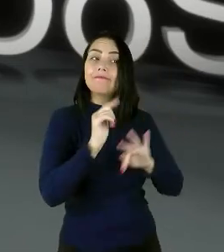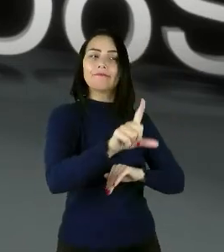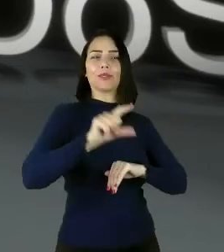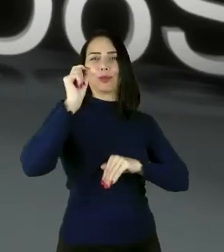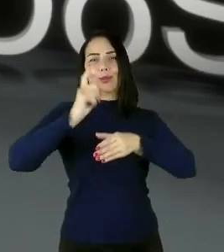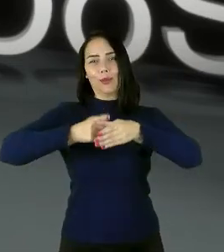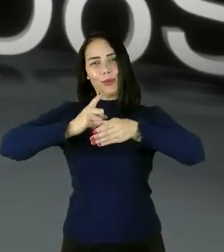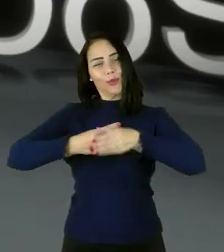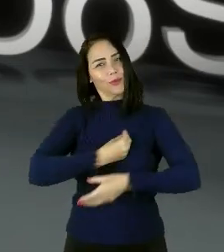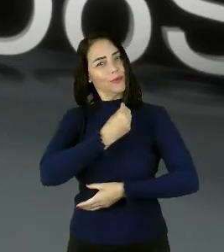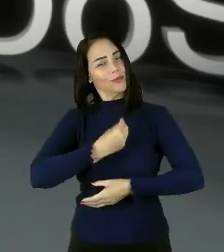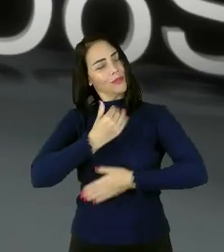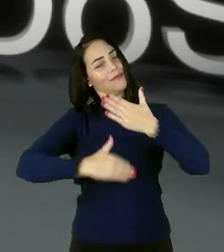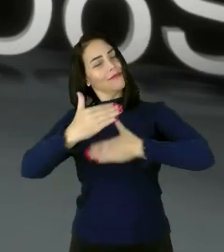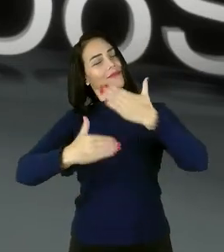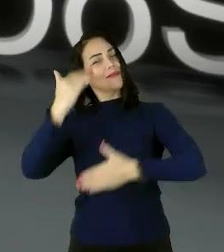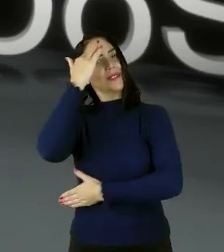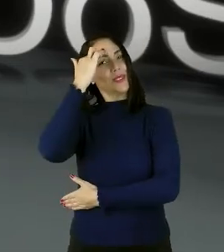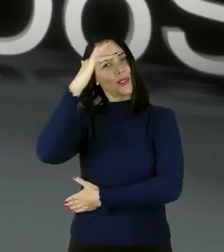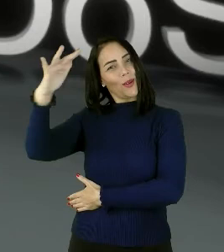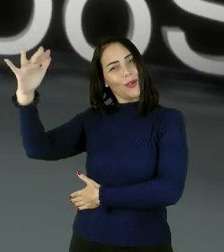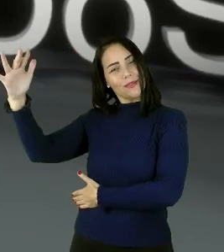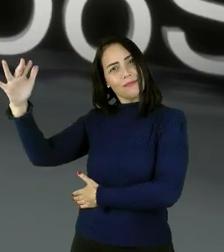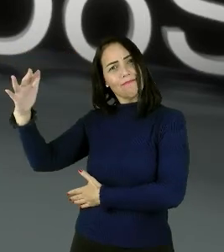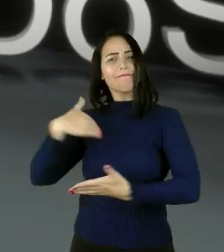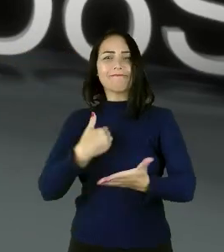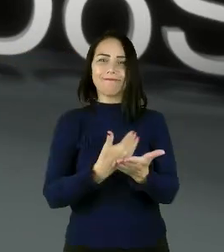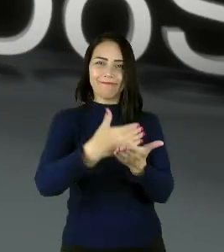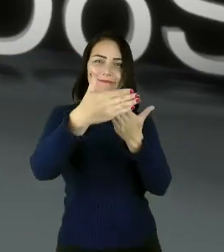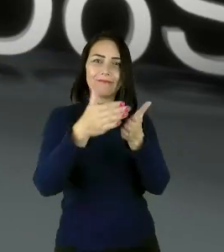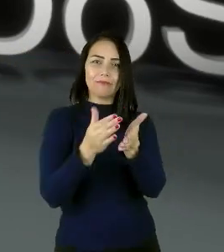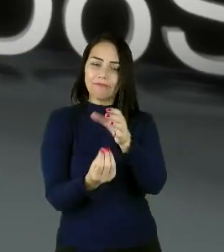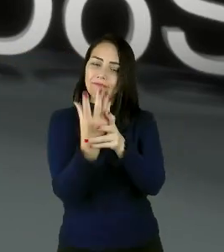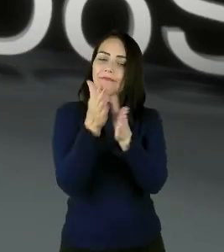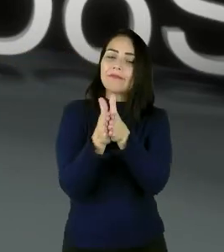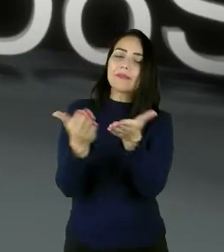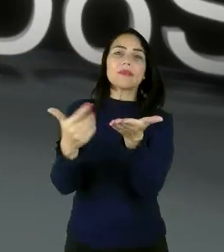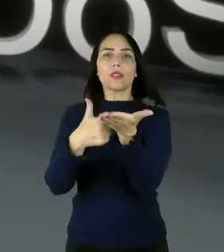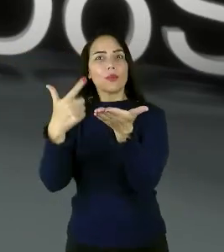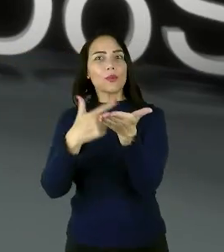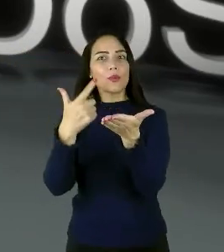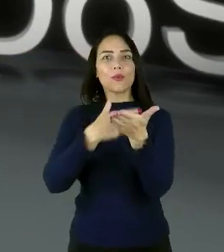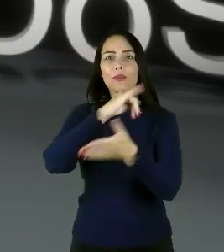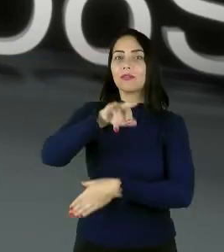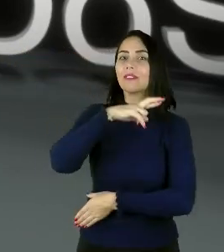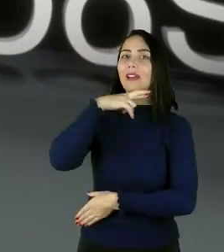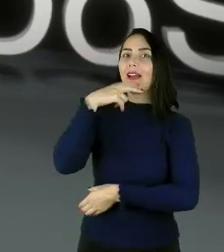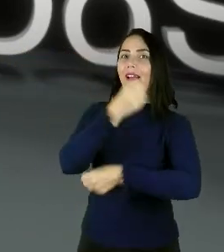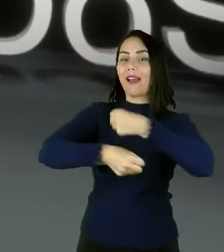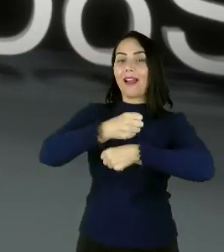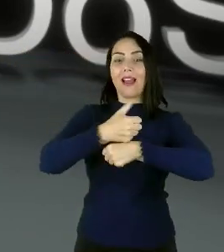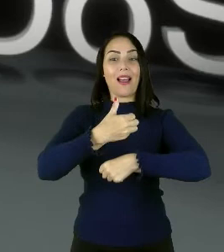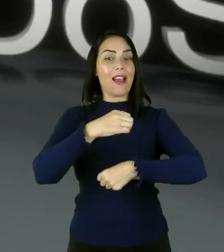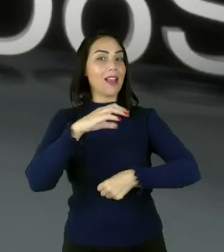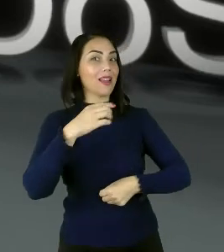tinha escolhido para viver e construir os seus sonhos comecei a produzir o documentário Jaraguá 2010 E agora